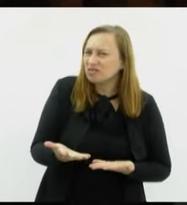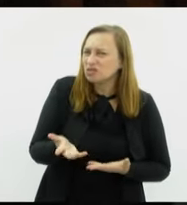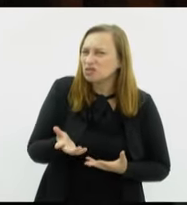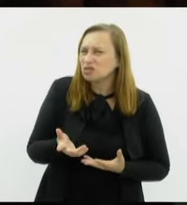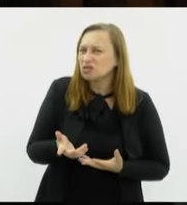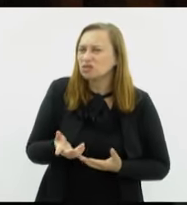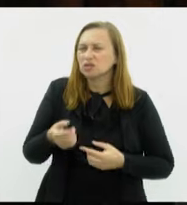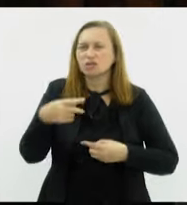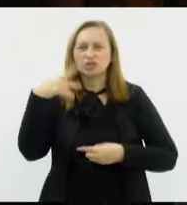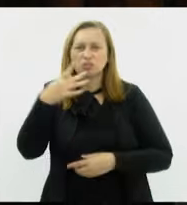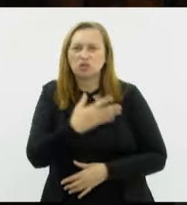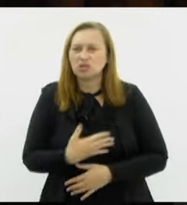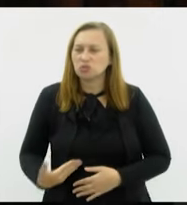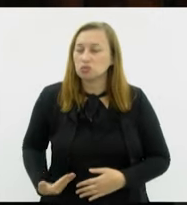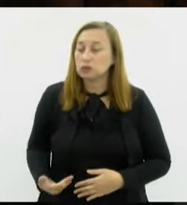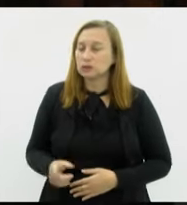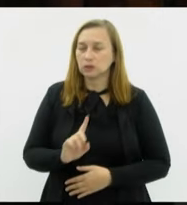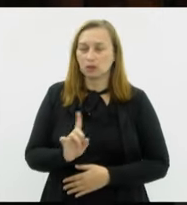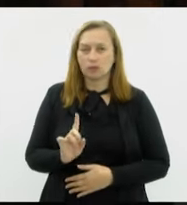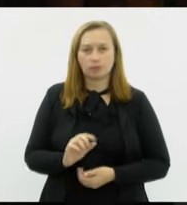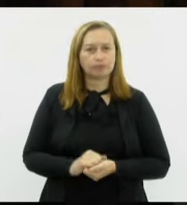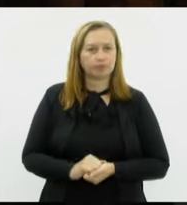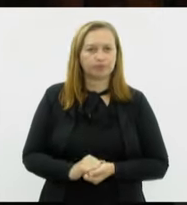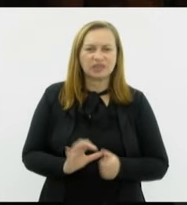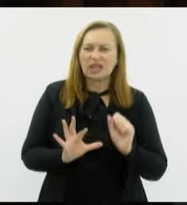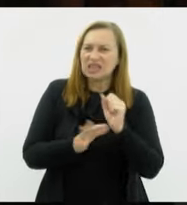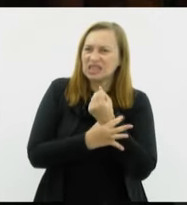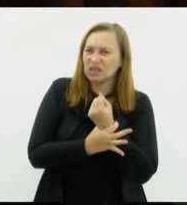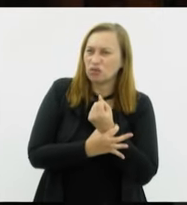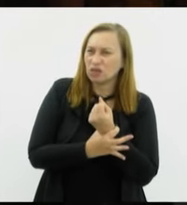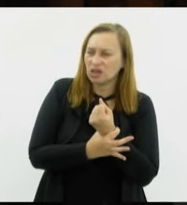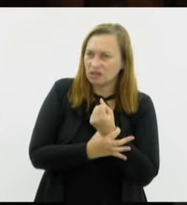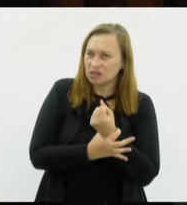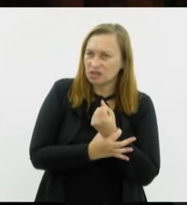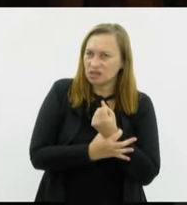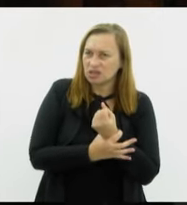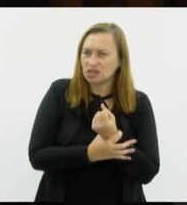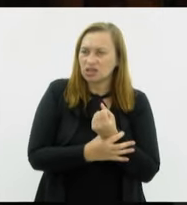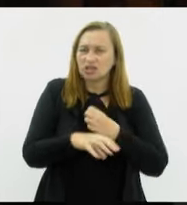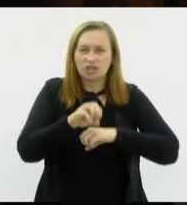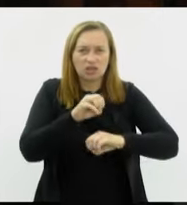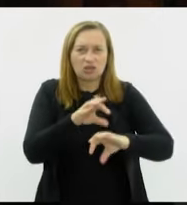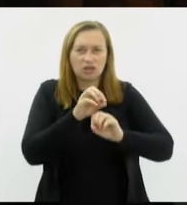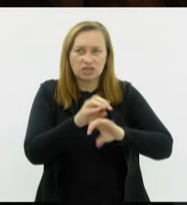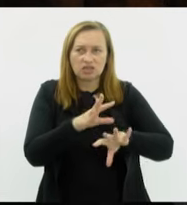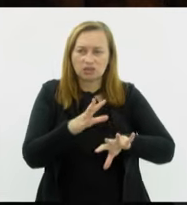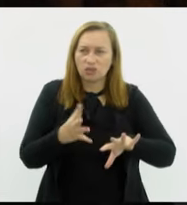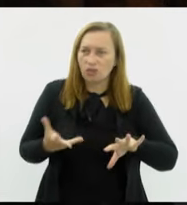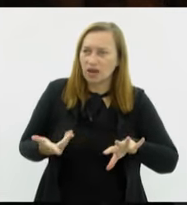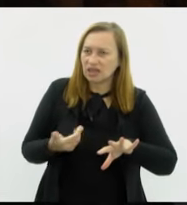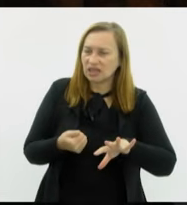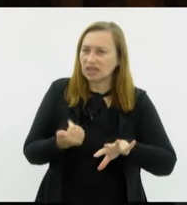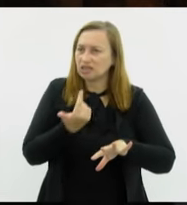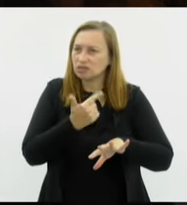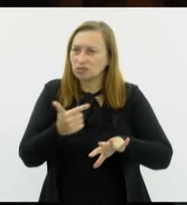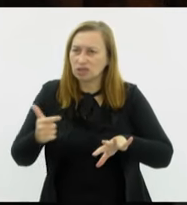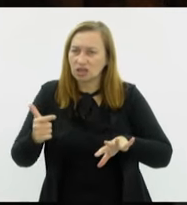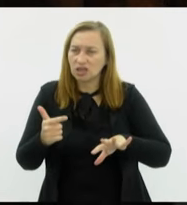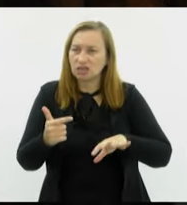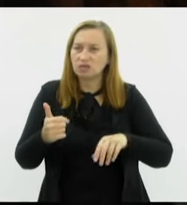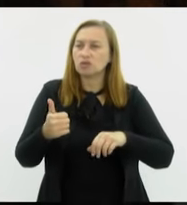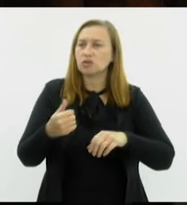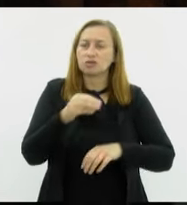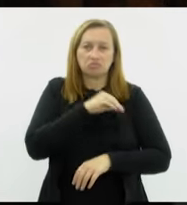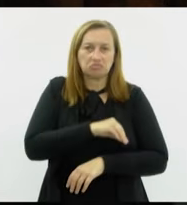nas políticas públicas, não garante educação de qualidade, paga o salário mais baixo do Brasil em todas as redes estaduais para os profissionais de